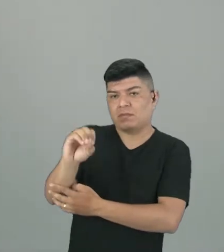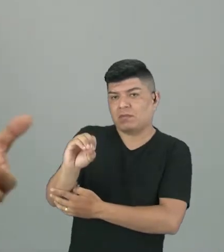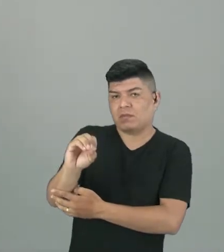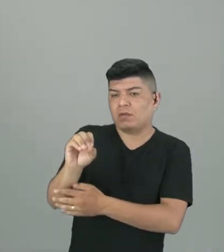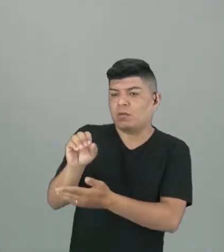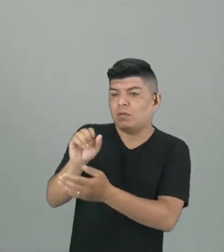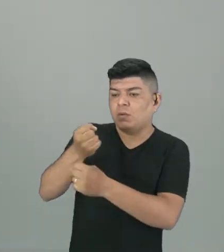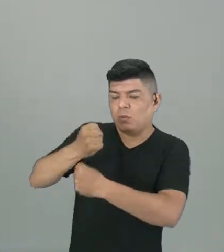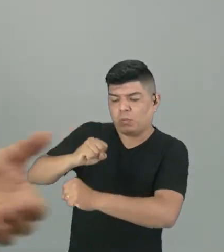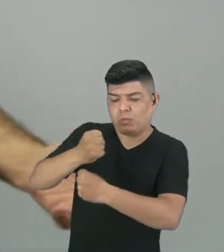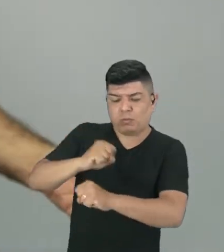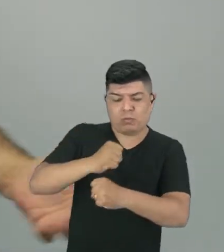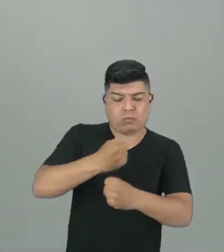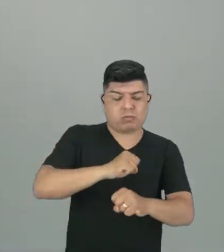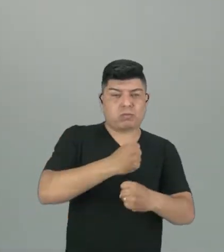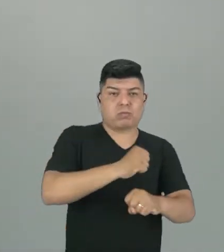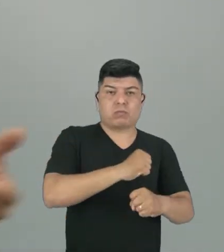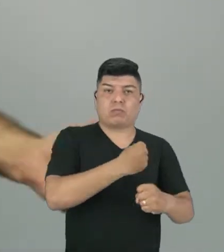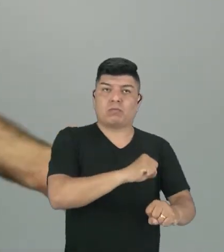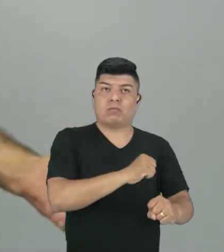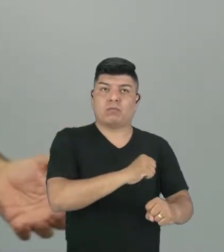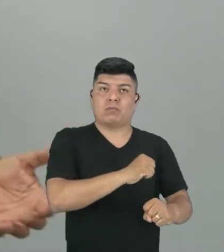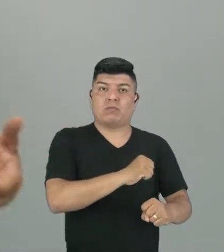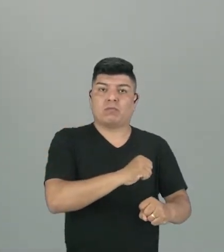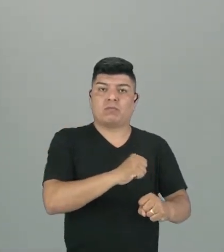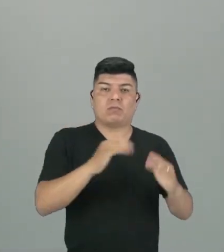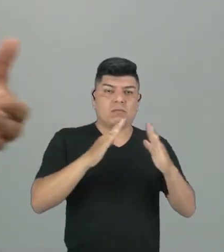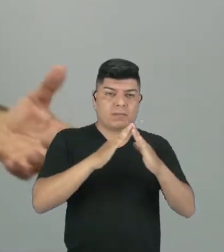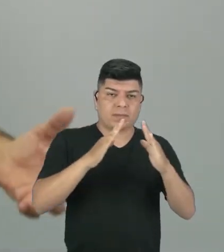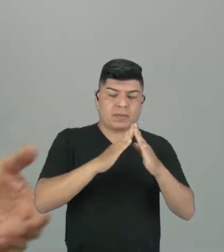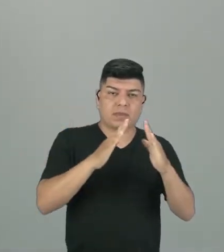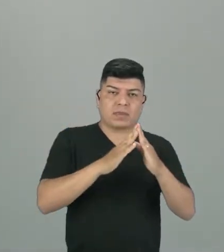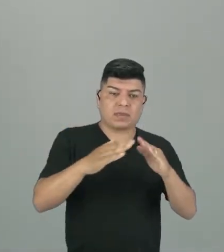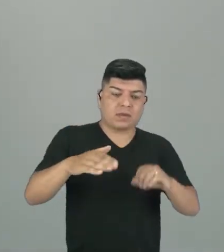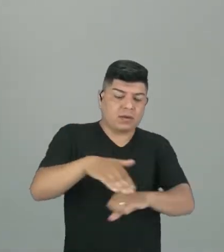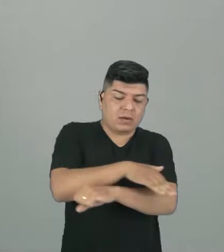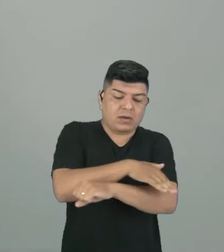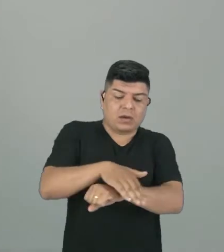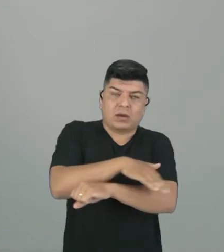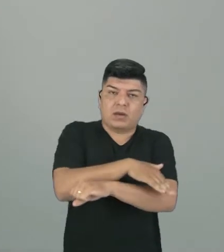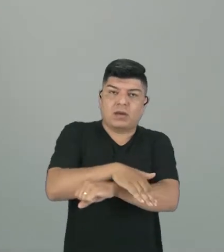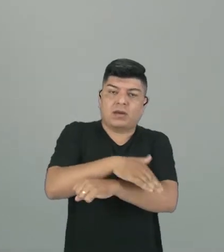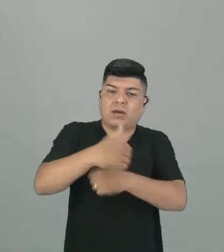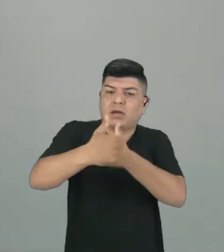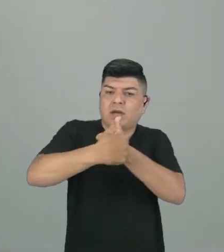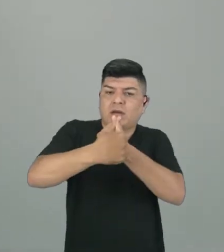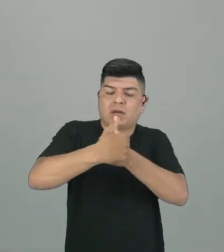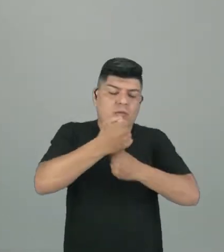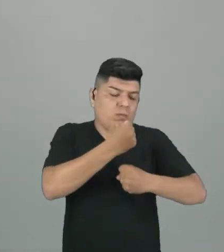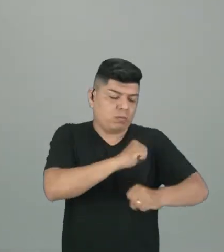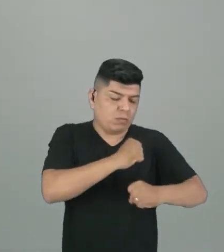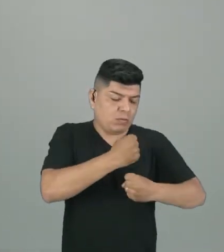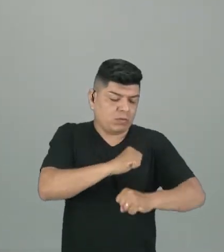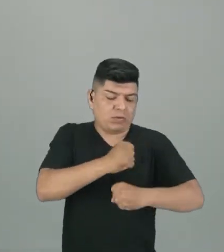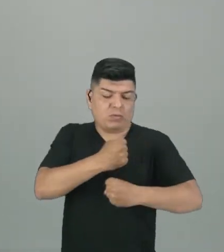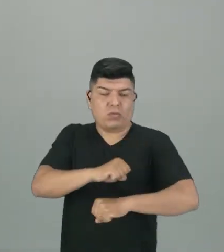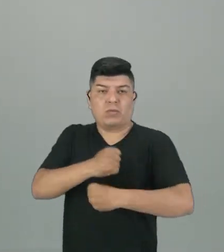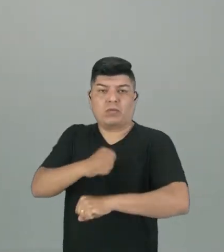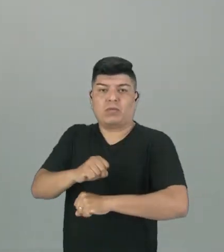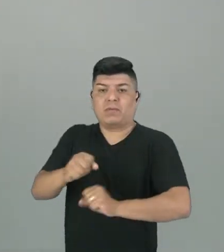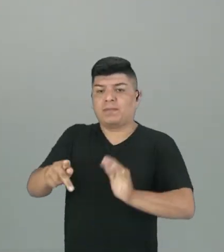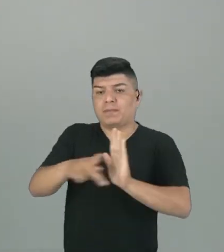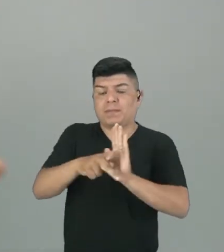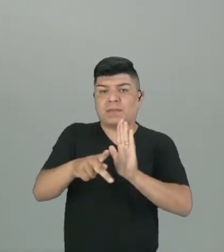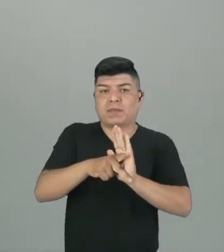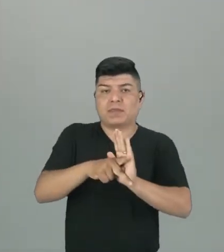limpa a cercania da nossa casa, a nossa calçada, até o próprio asseio da própria